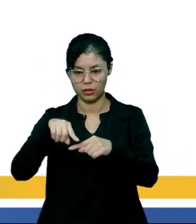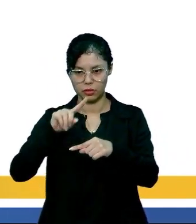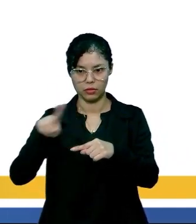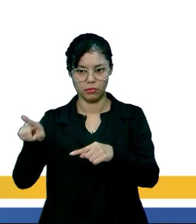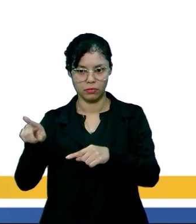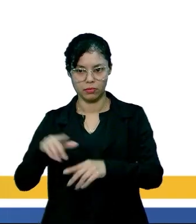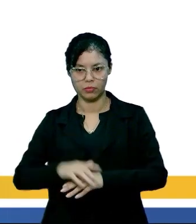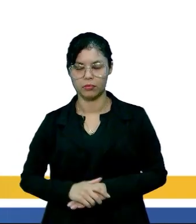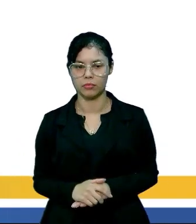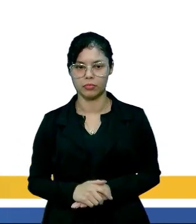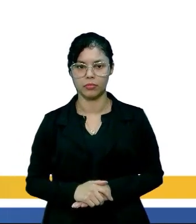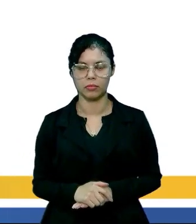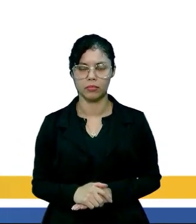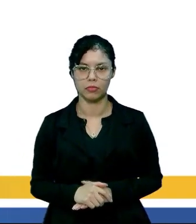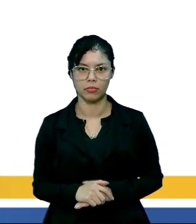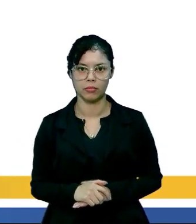raízes.